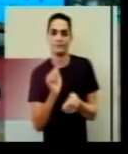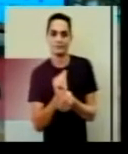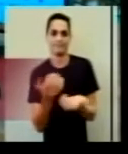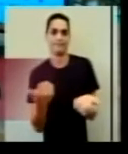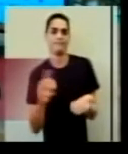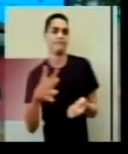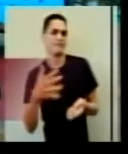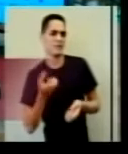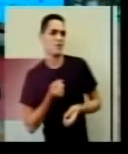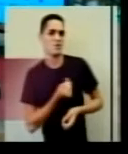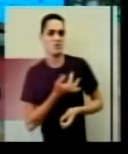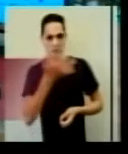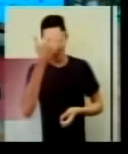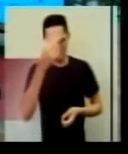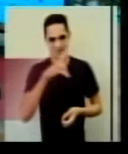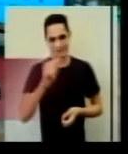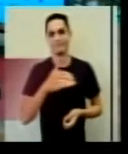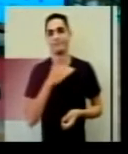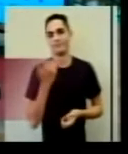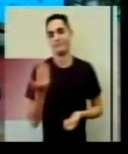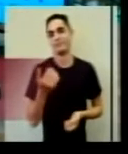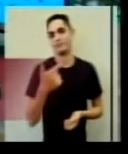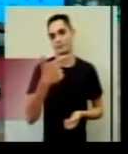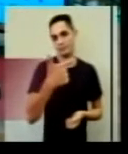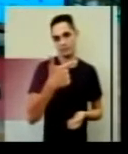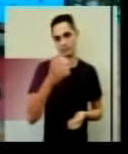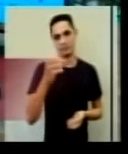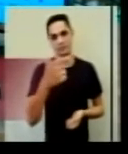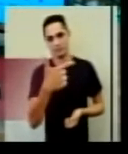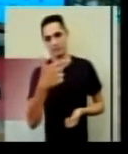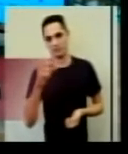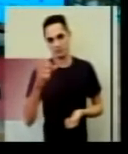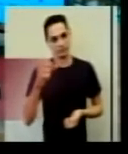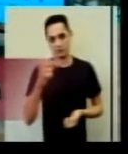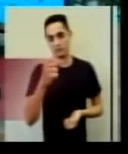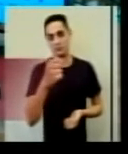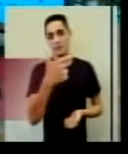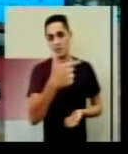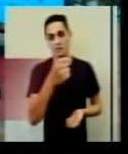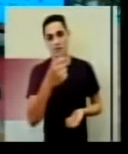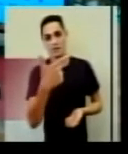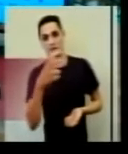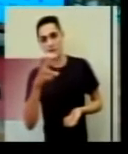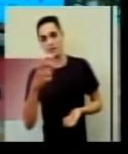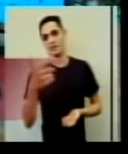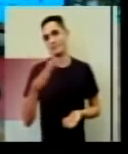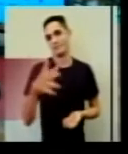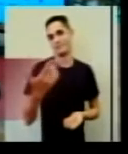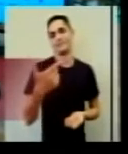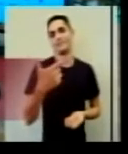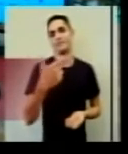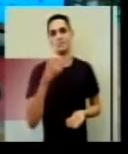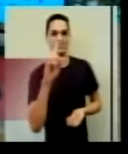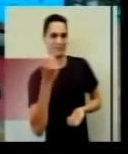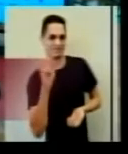grave, nós esperamos sempre uma mortalidade entre 20,